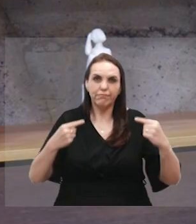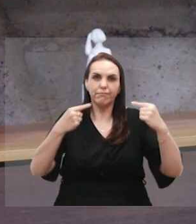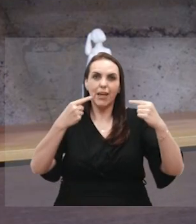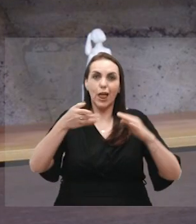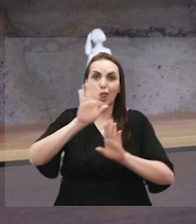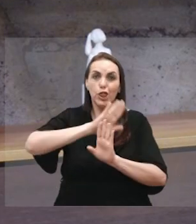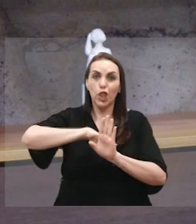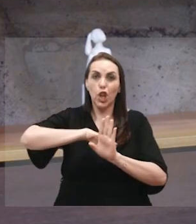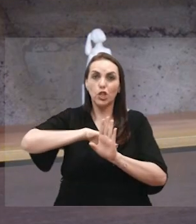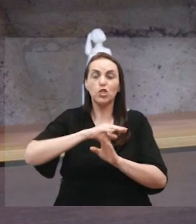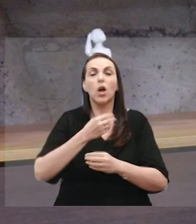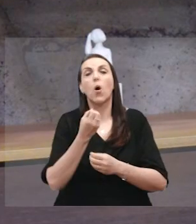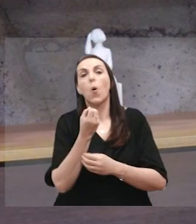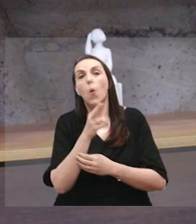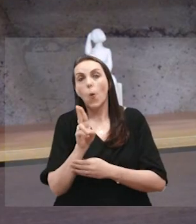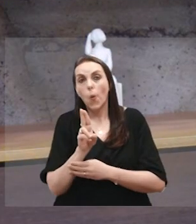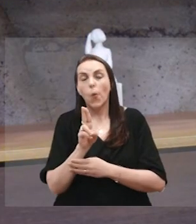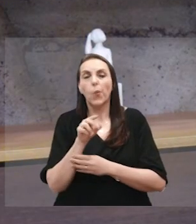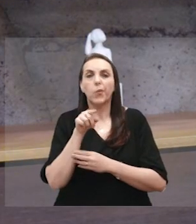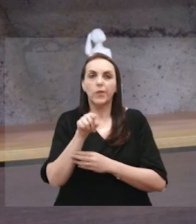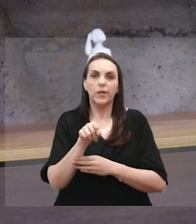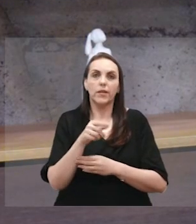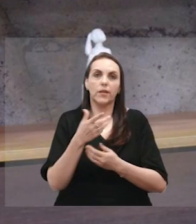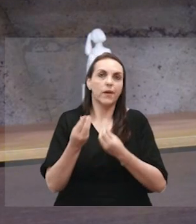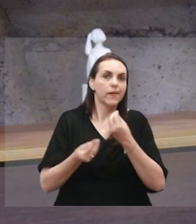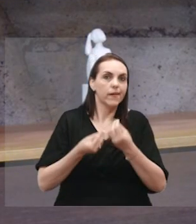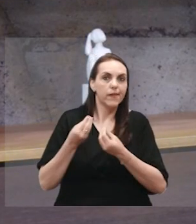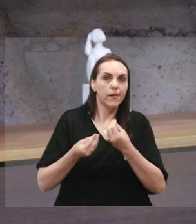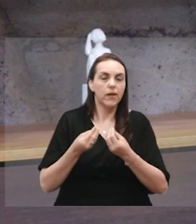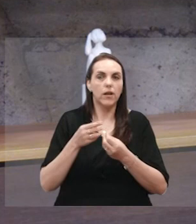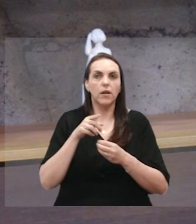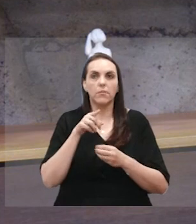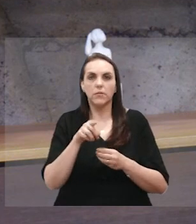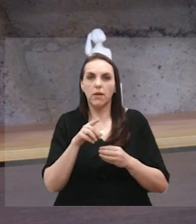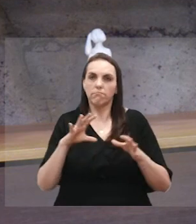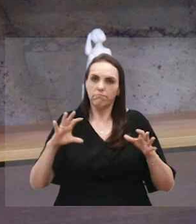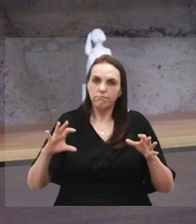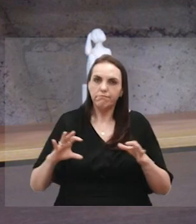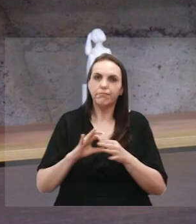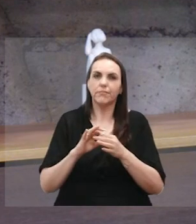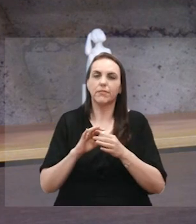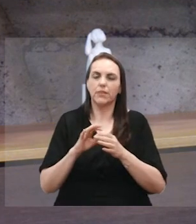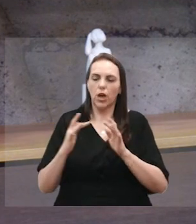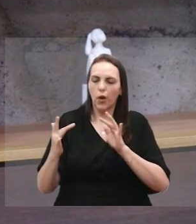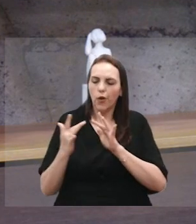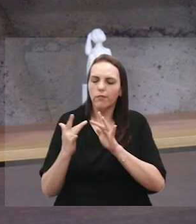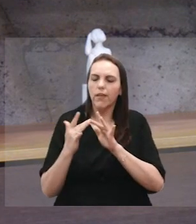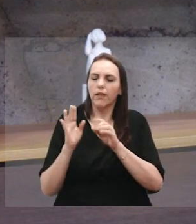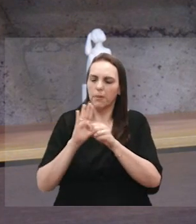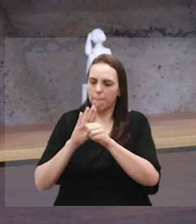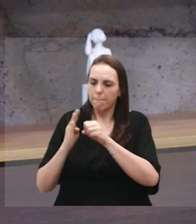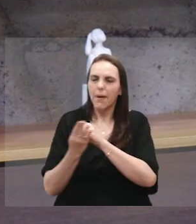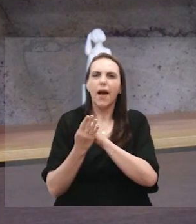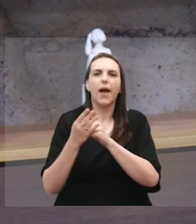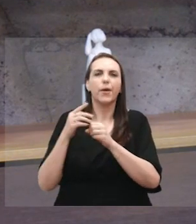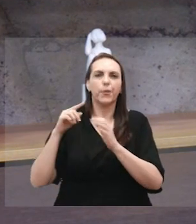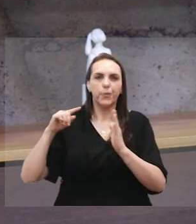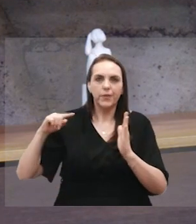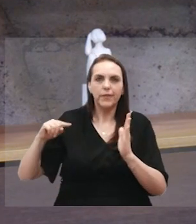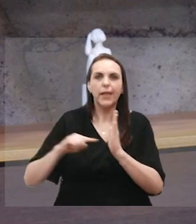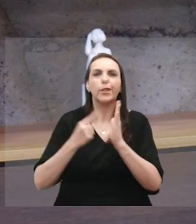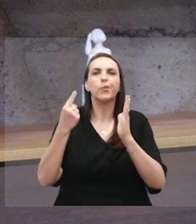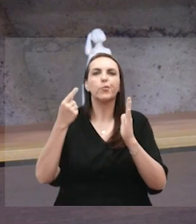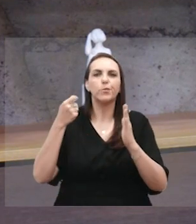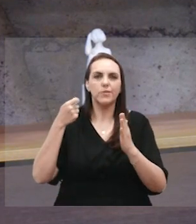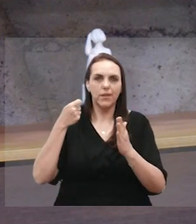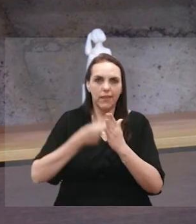debate ideológico ou ir nessa pegada que o senhor coloca de sintonia com os bairros, de fazer uma denúncia e